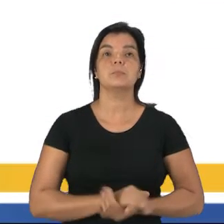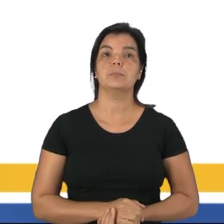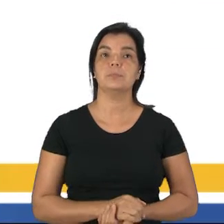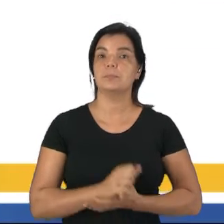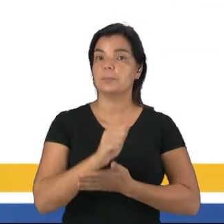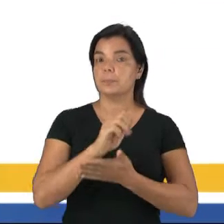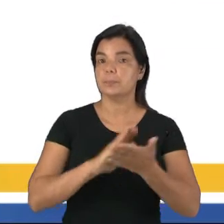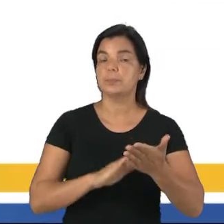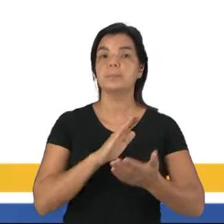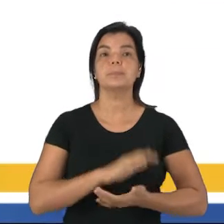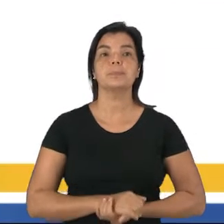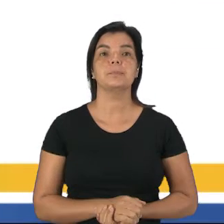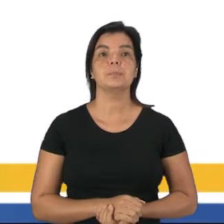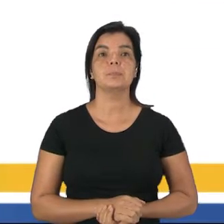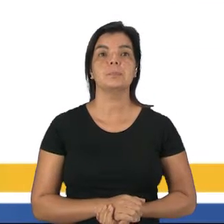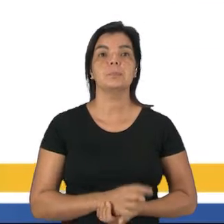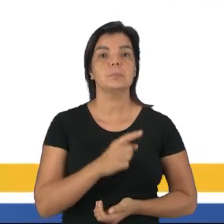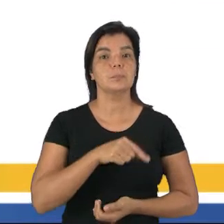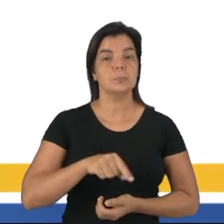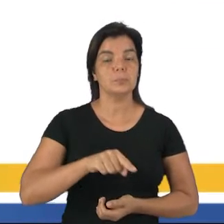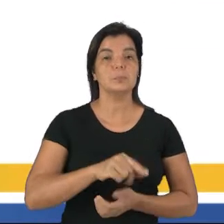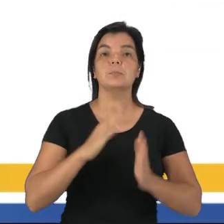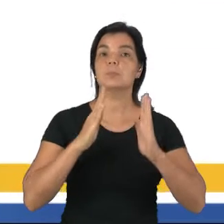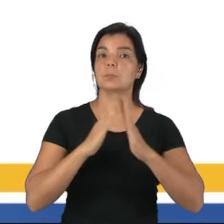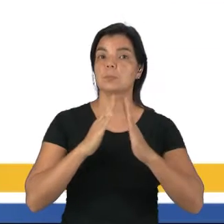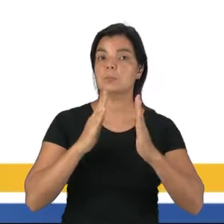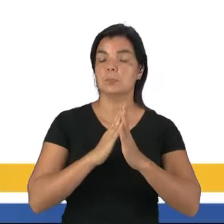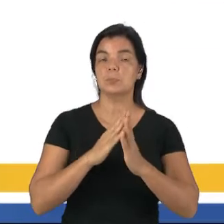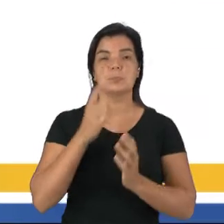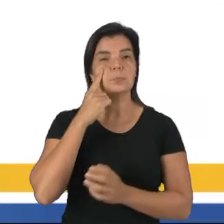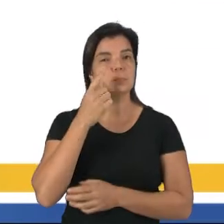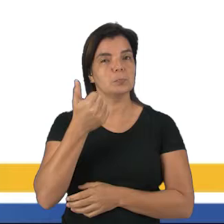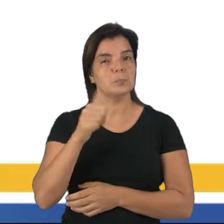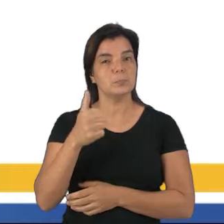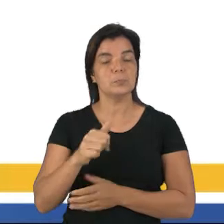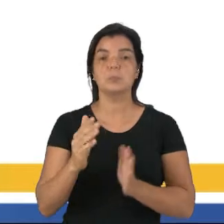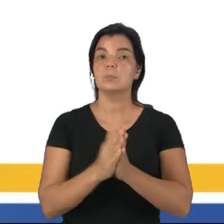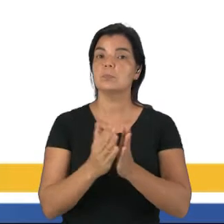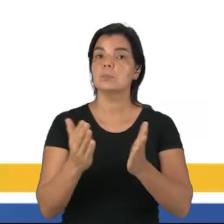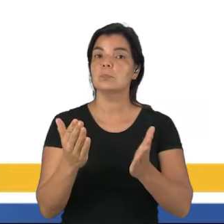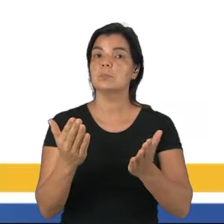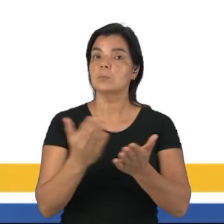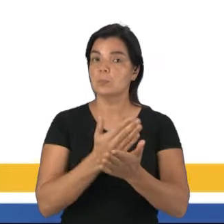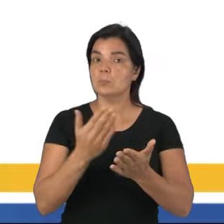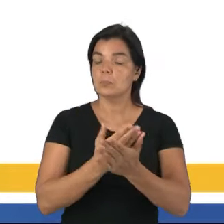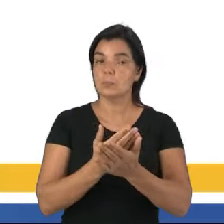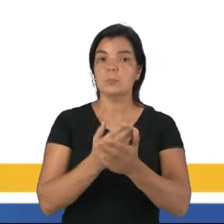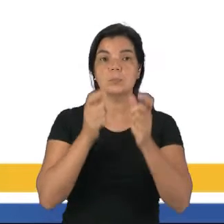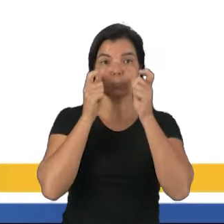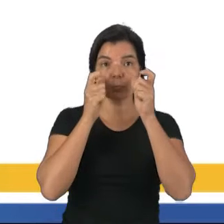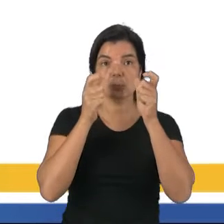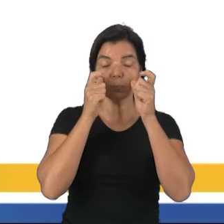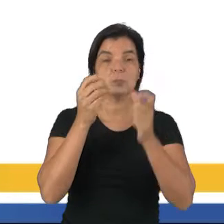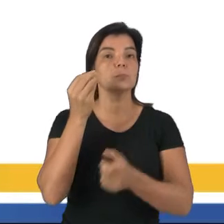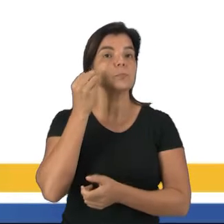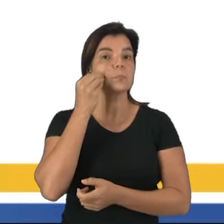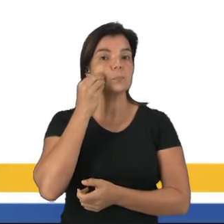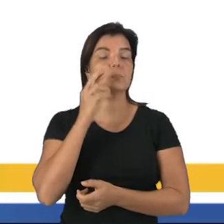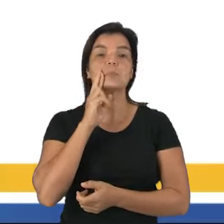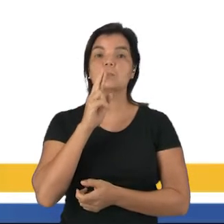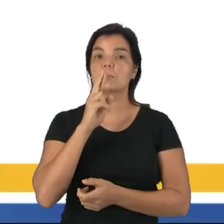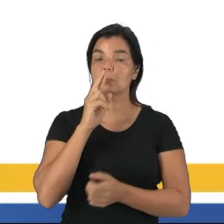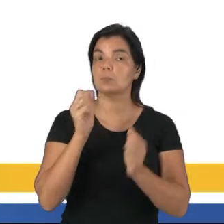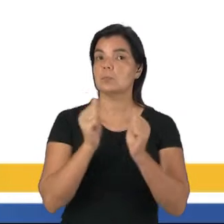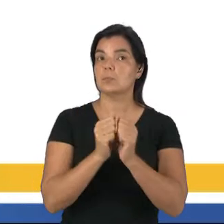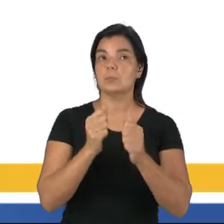nossa atividade. Então, eu quero que você em casa comece a analisar, pegue seu caderno para tentar fazer a tentativa de fazer essa